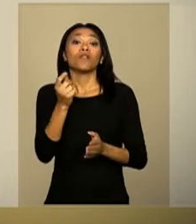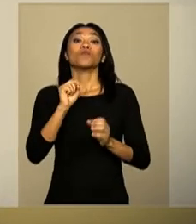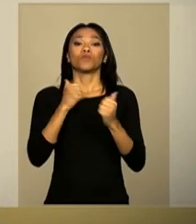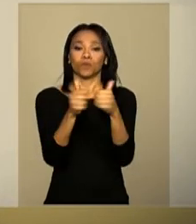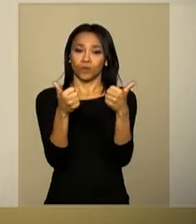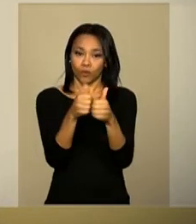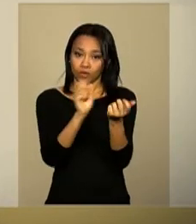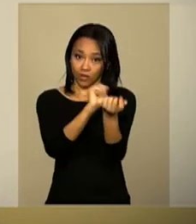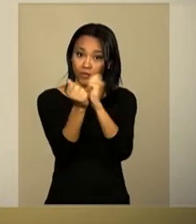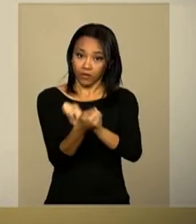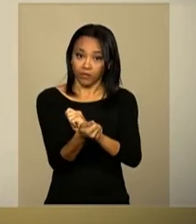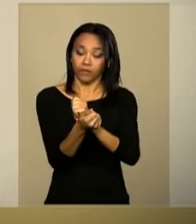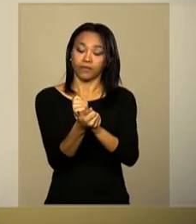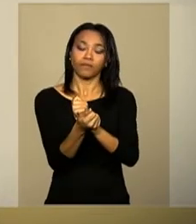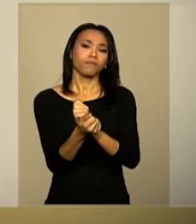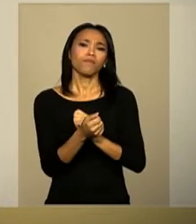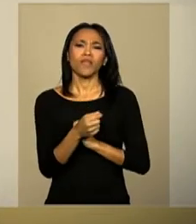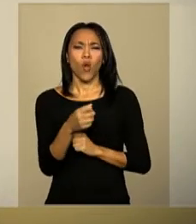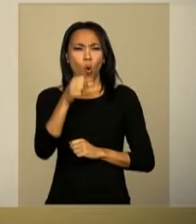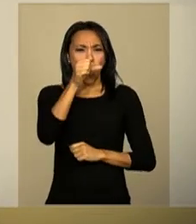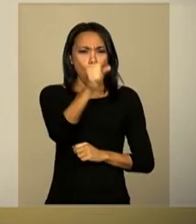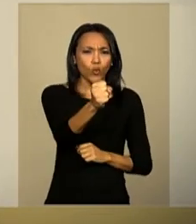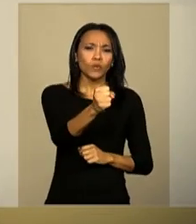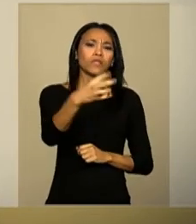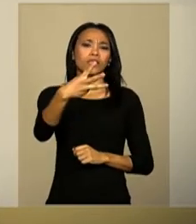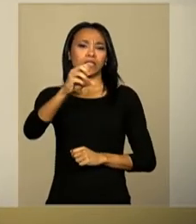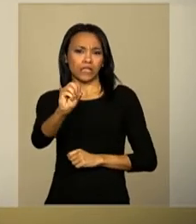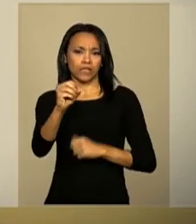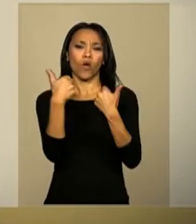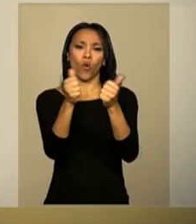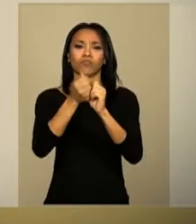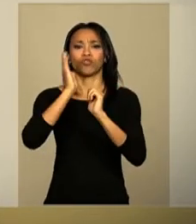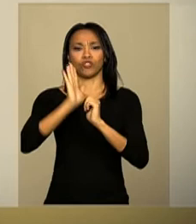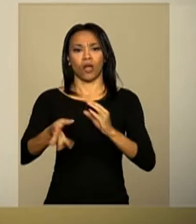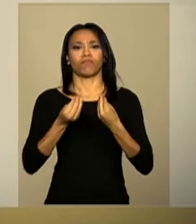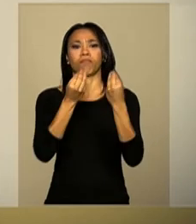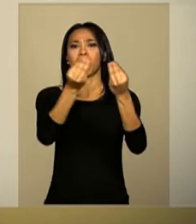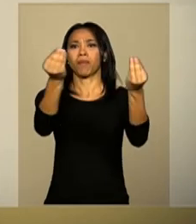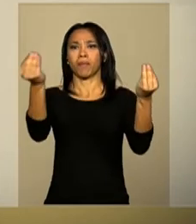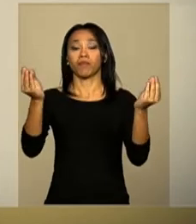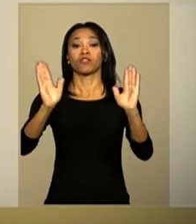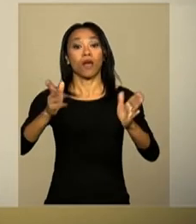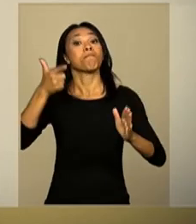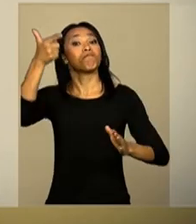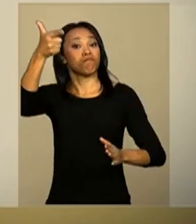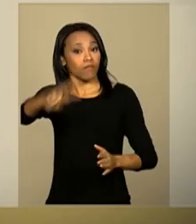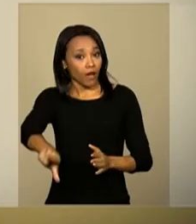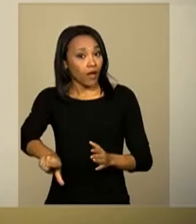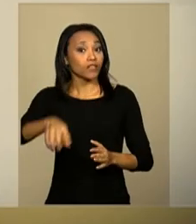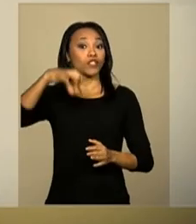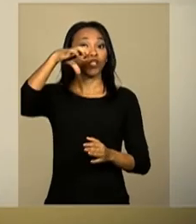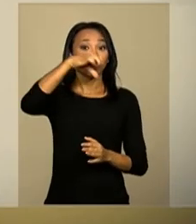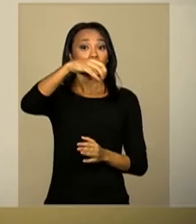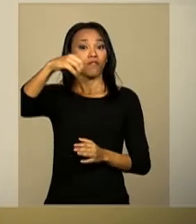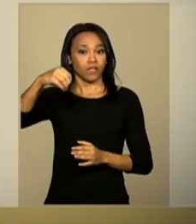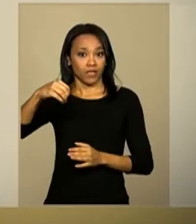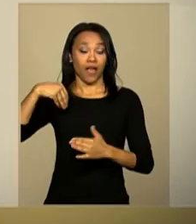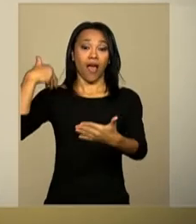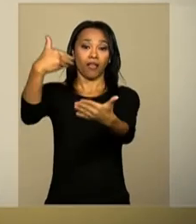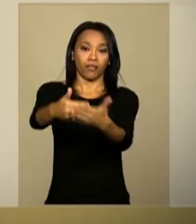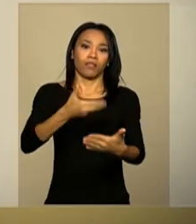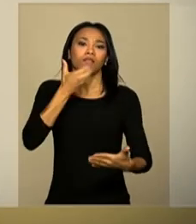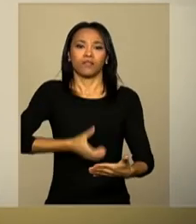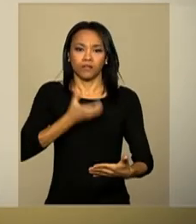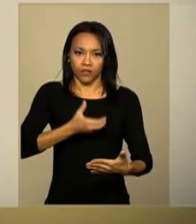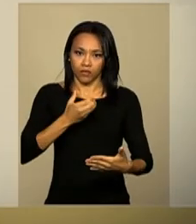adaptados Max Além desses 830 que nós já entregamos nós vamos entregar mais 900 até